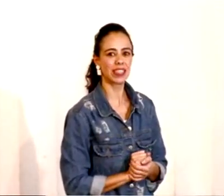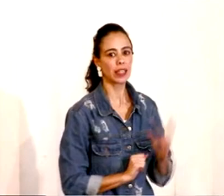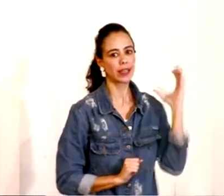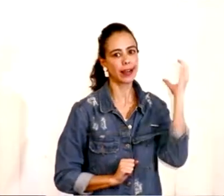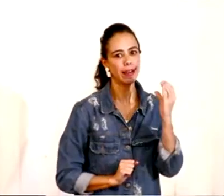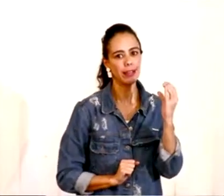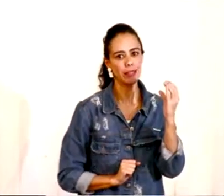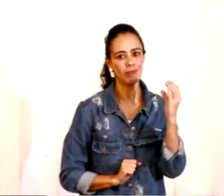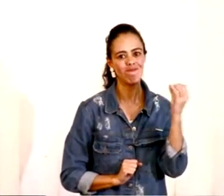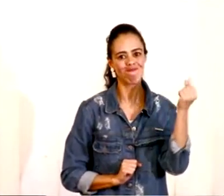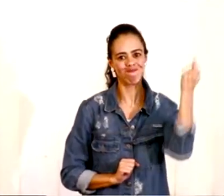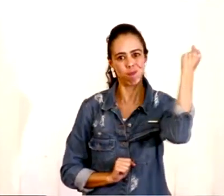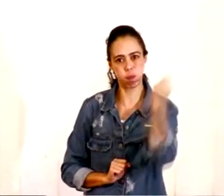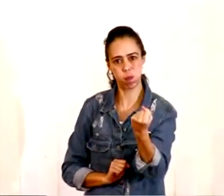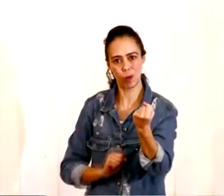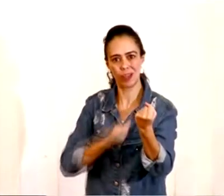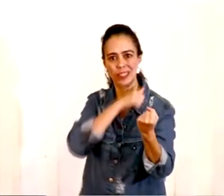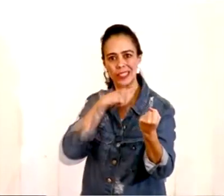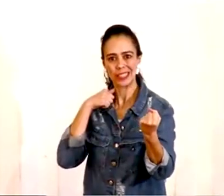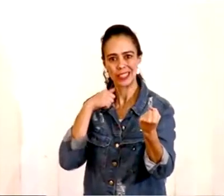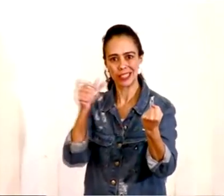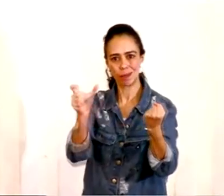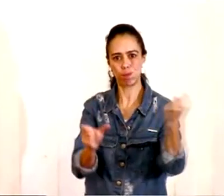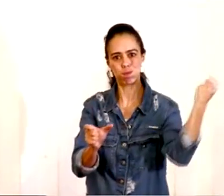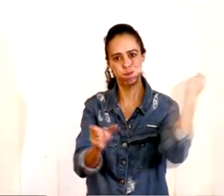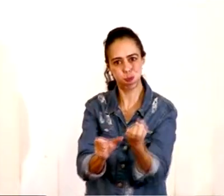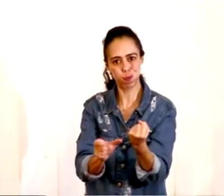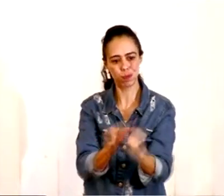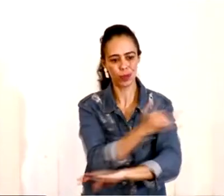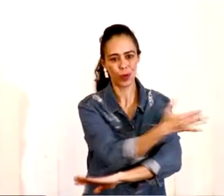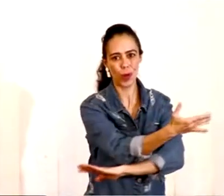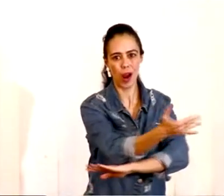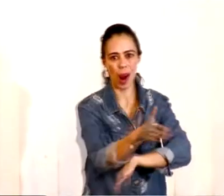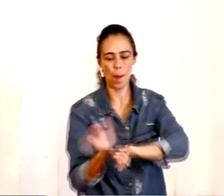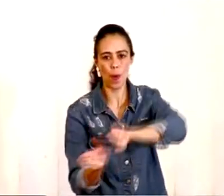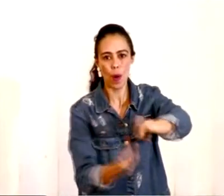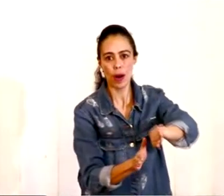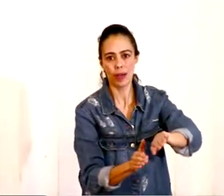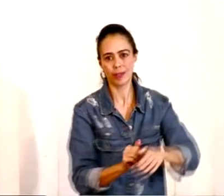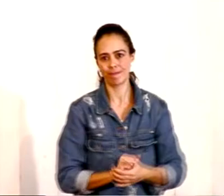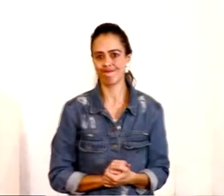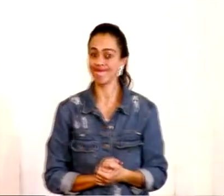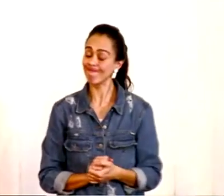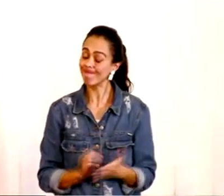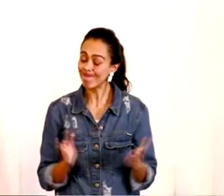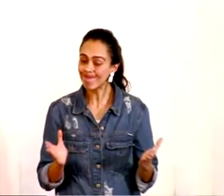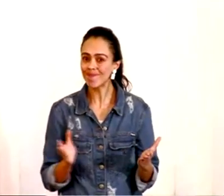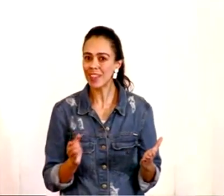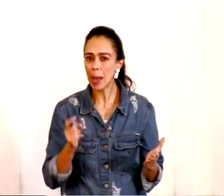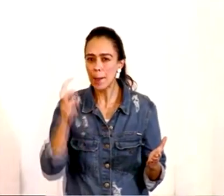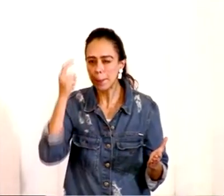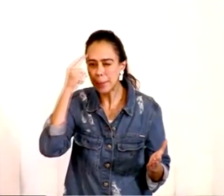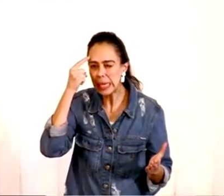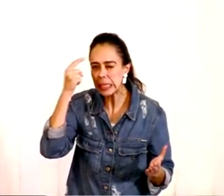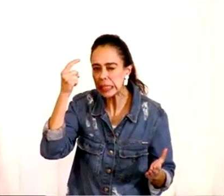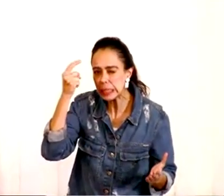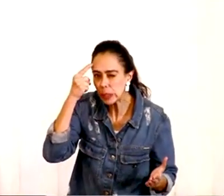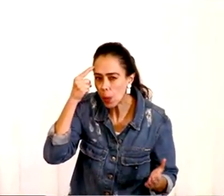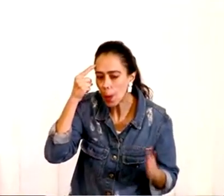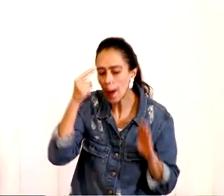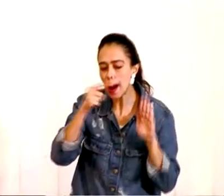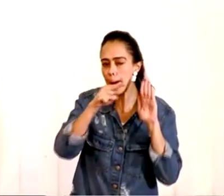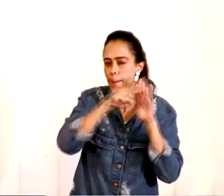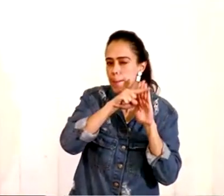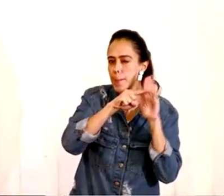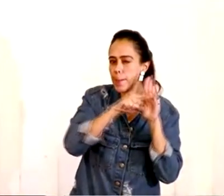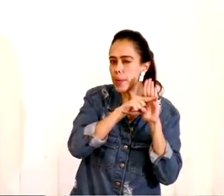que, por mais que ele fez isso, achando que não teria testemunhas, Deus viu.